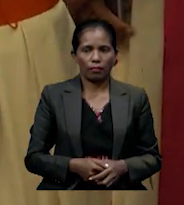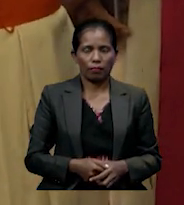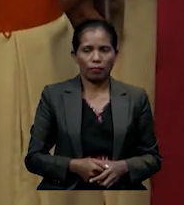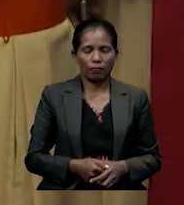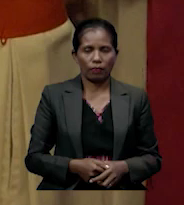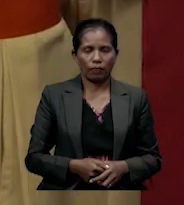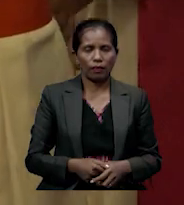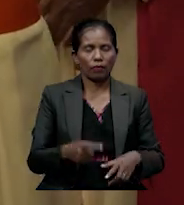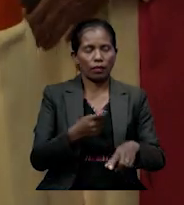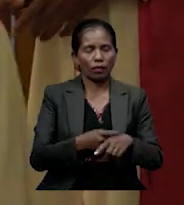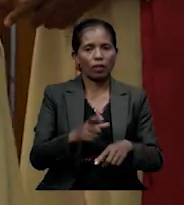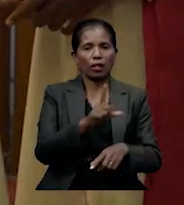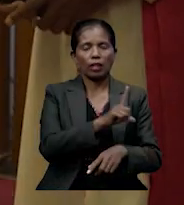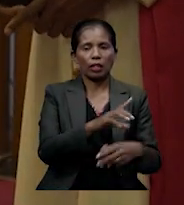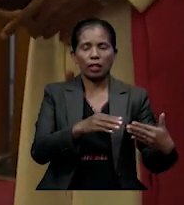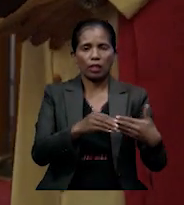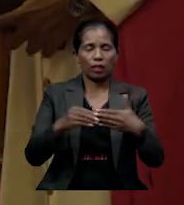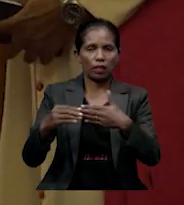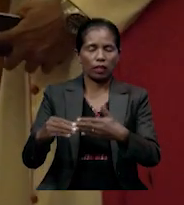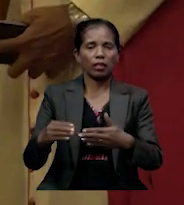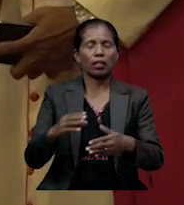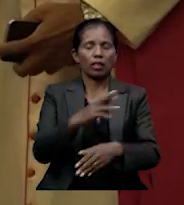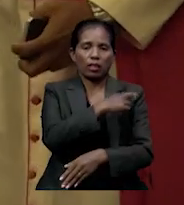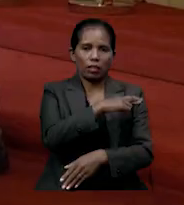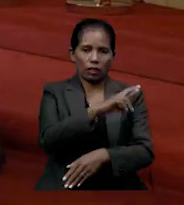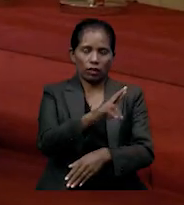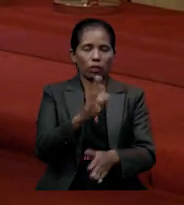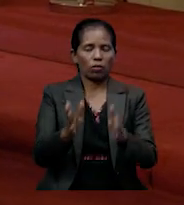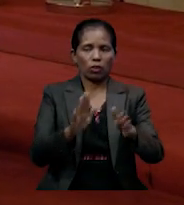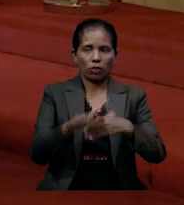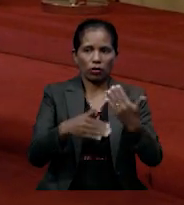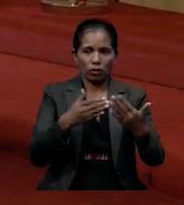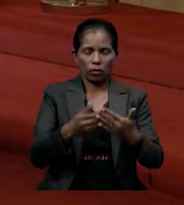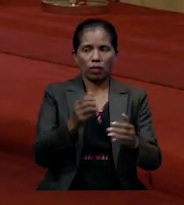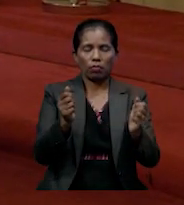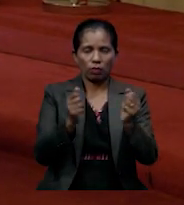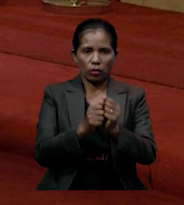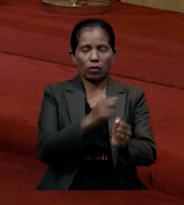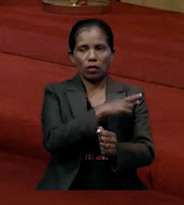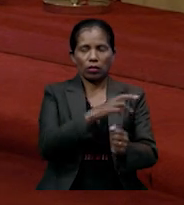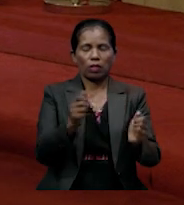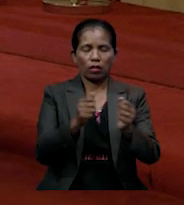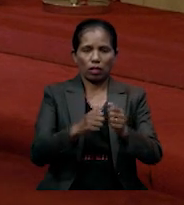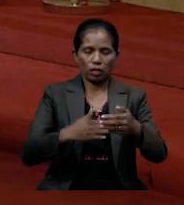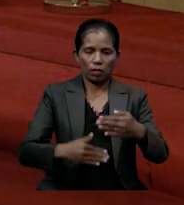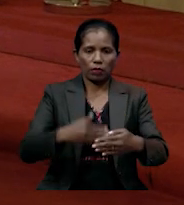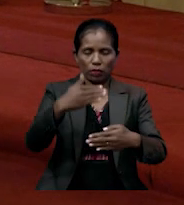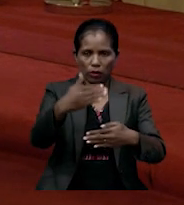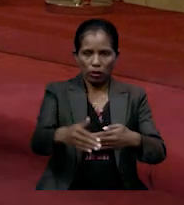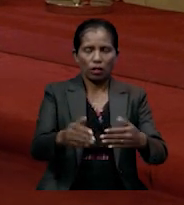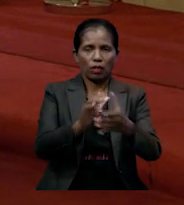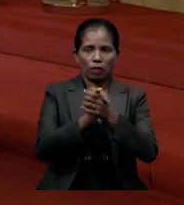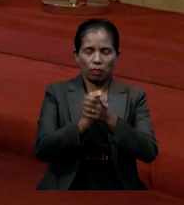E a Bibangne, líder confissões religiosas Sira, assinamos Pacto Interreligioso, no der espaço ida, a tua metin